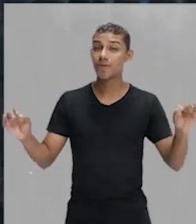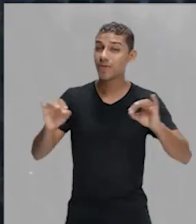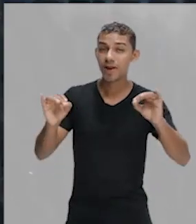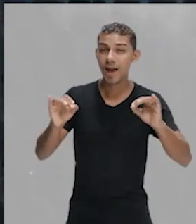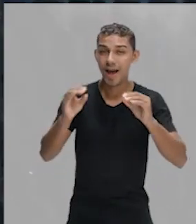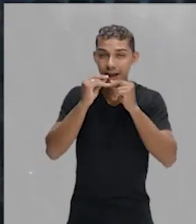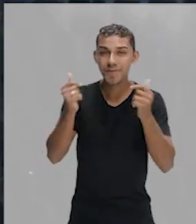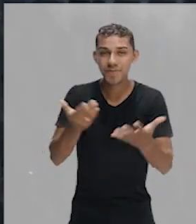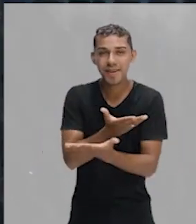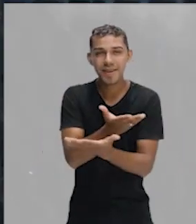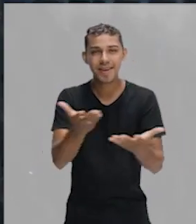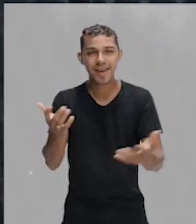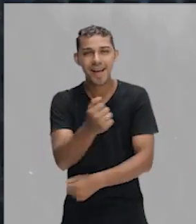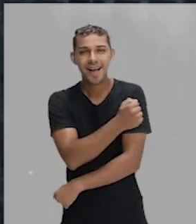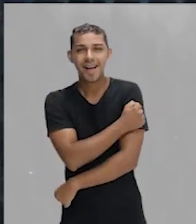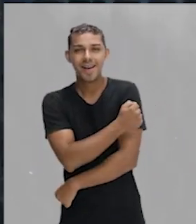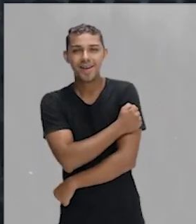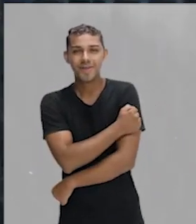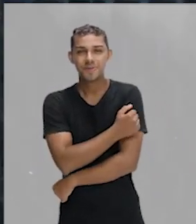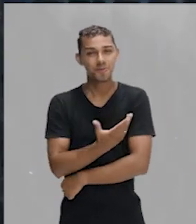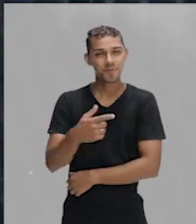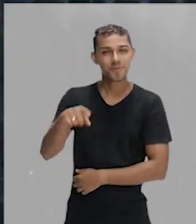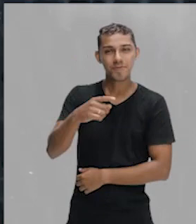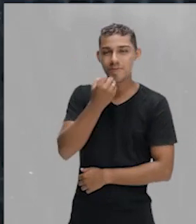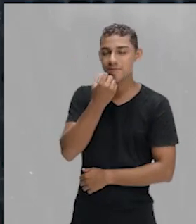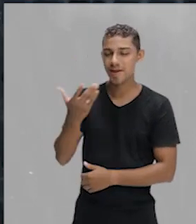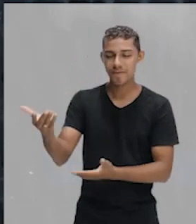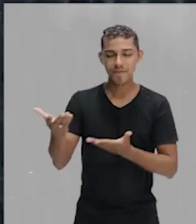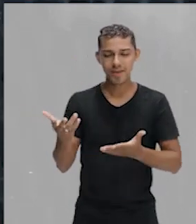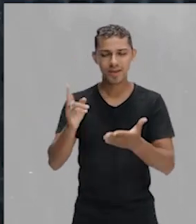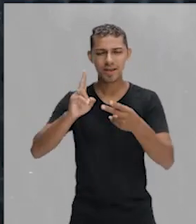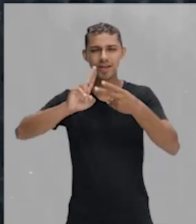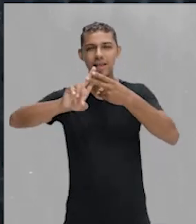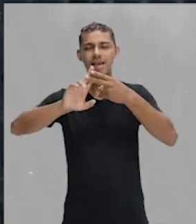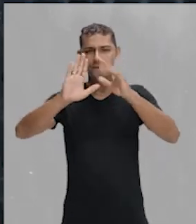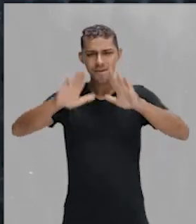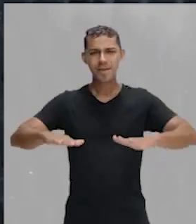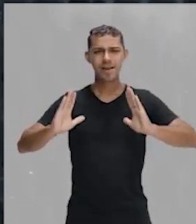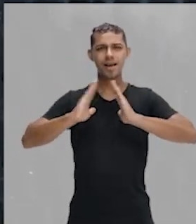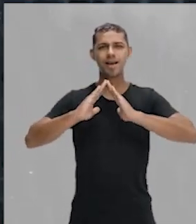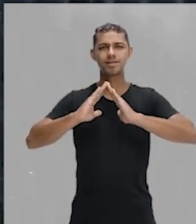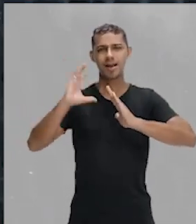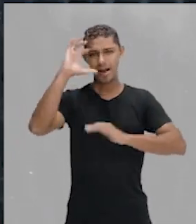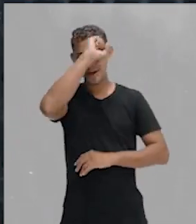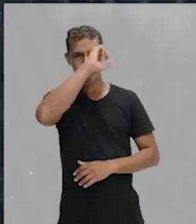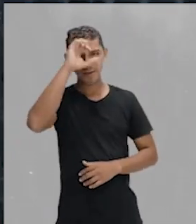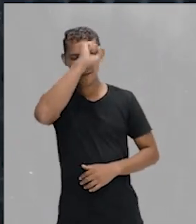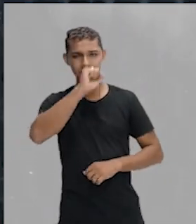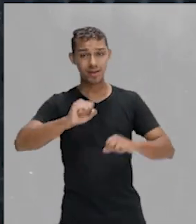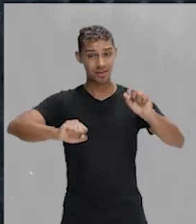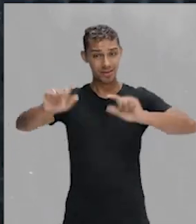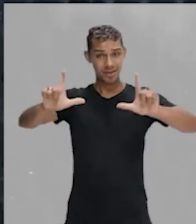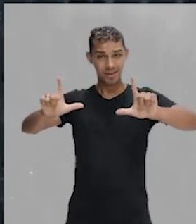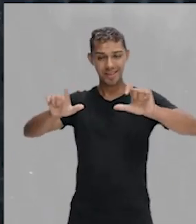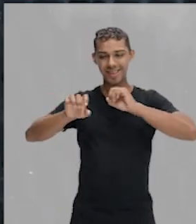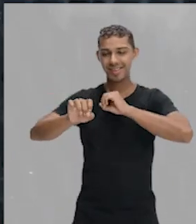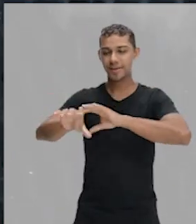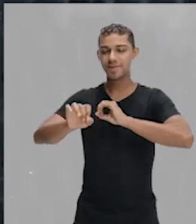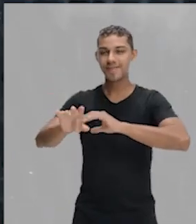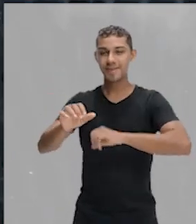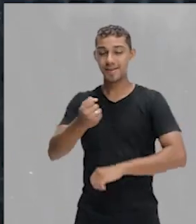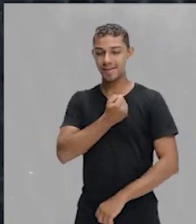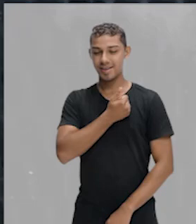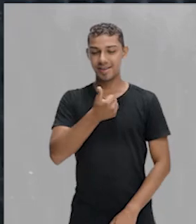Olá, chicos e chicas, bem-vindos ao hashtag Fica em Casa Aprendendo aqui na TV Educação, canal